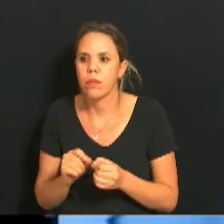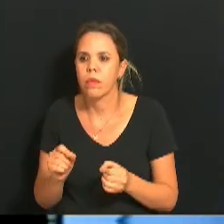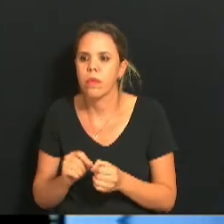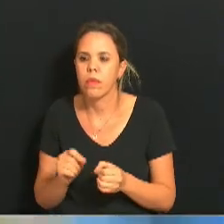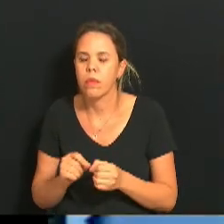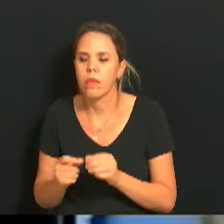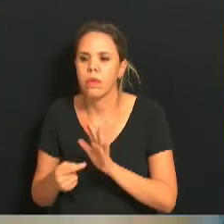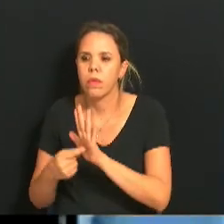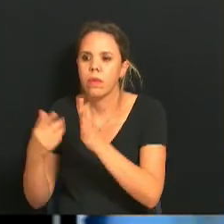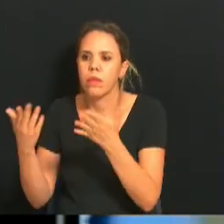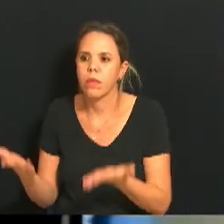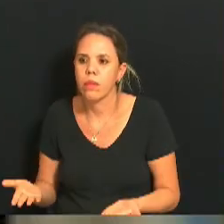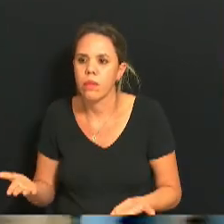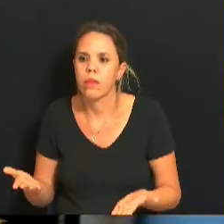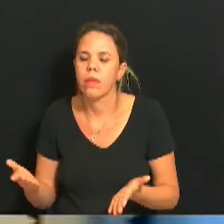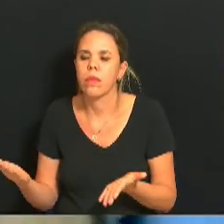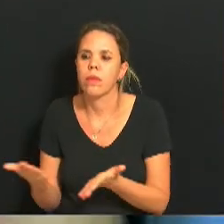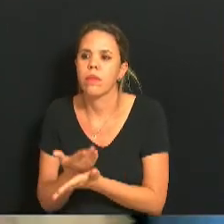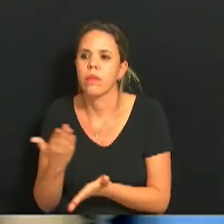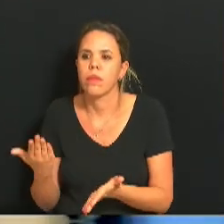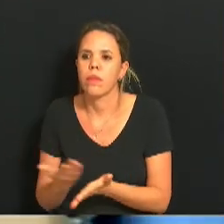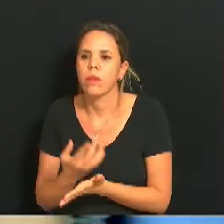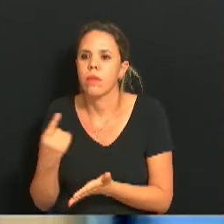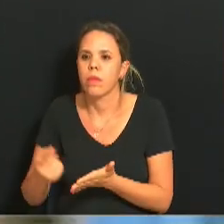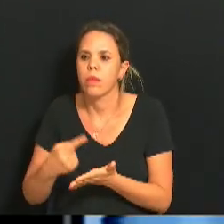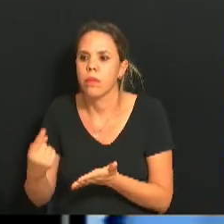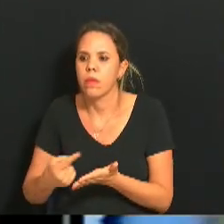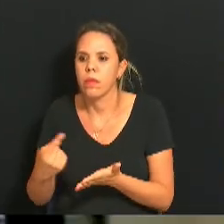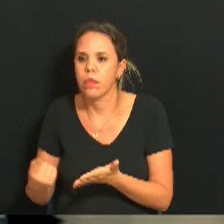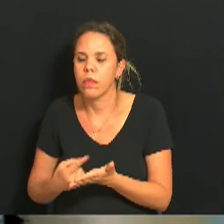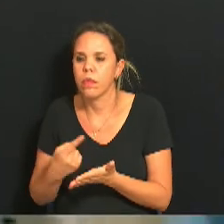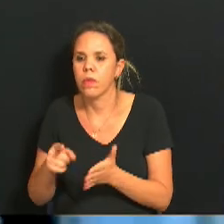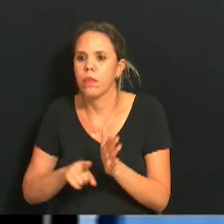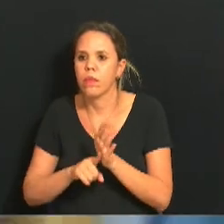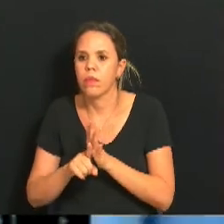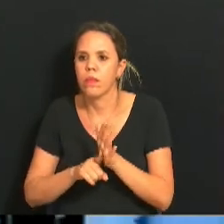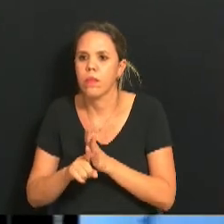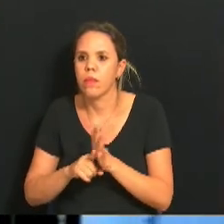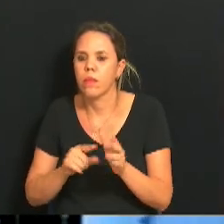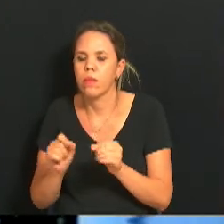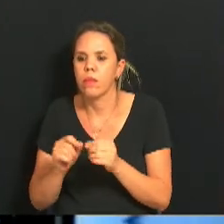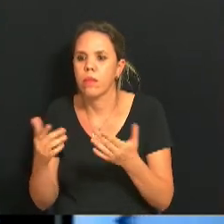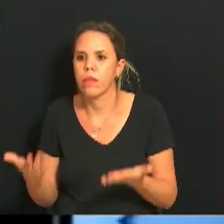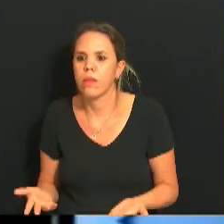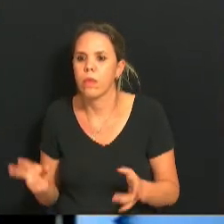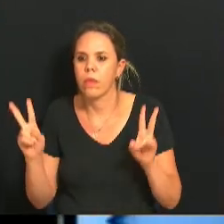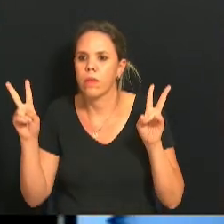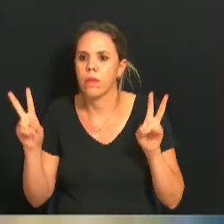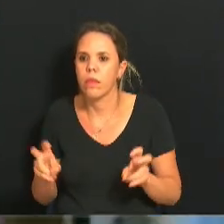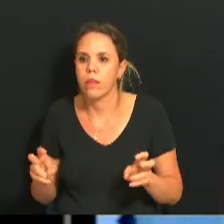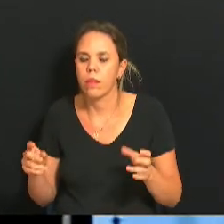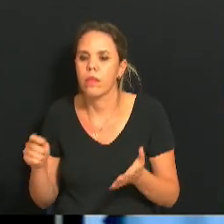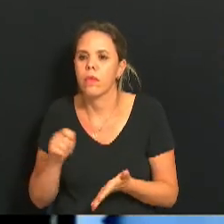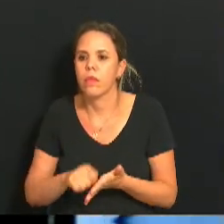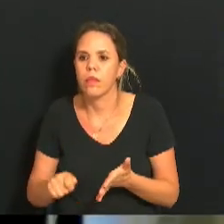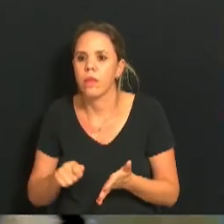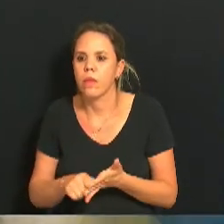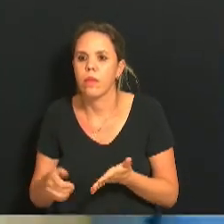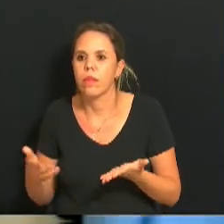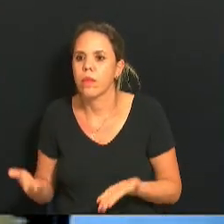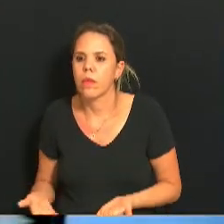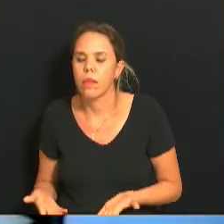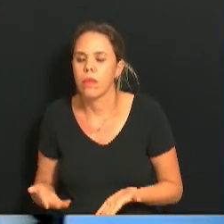questão de apresentar essa apostila com todos os estudos que foram feitos inclusive as referências bibliográficas que